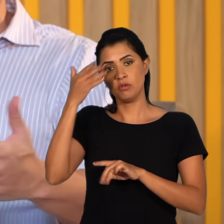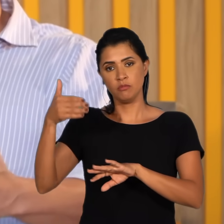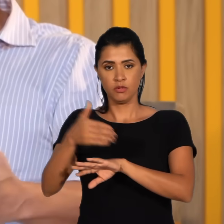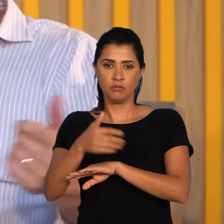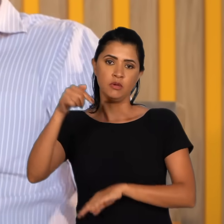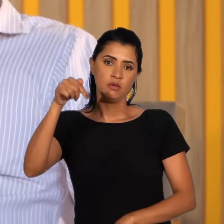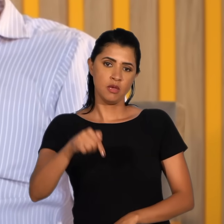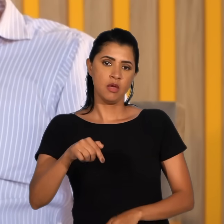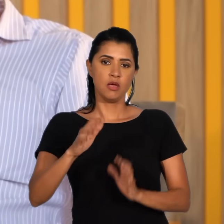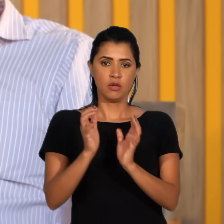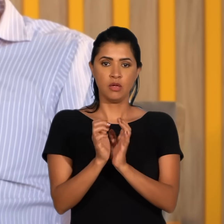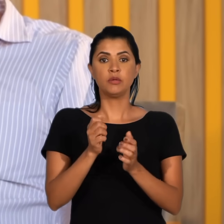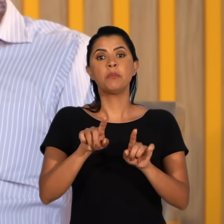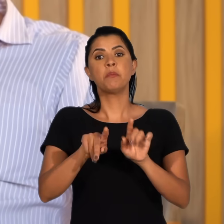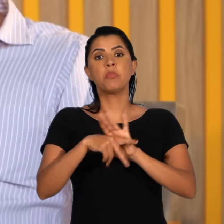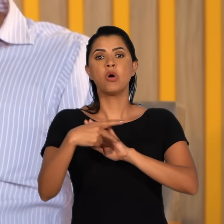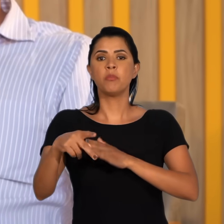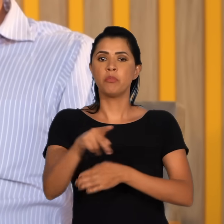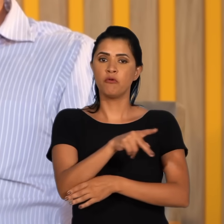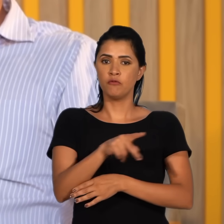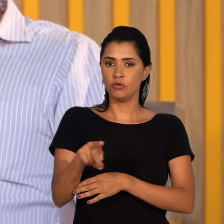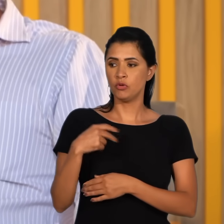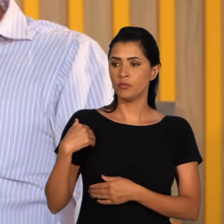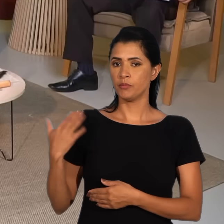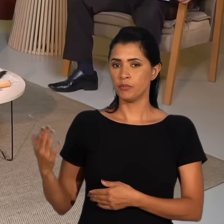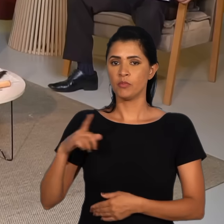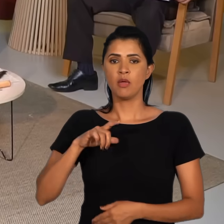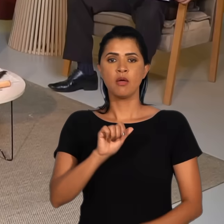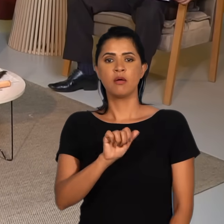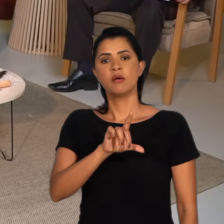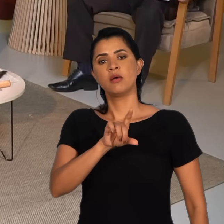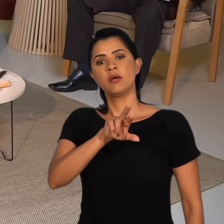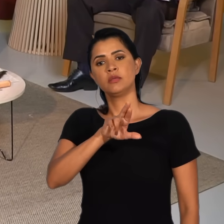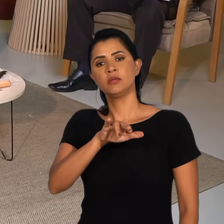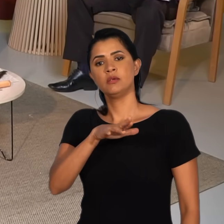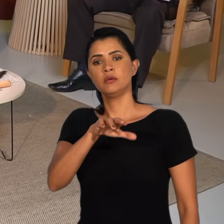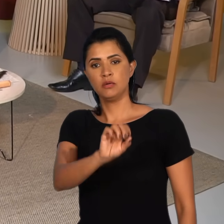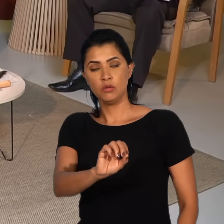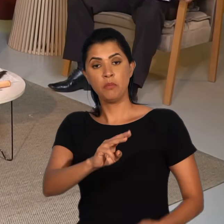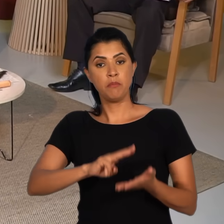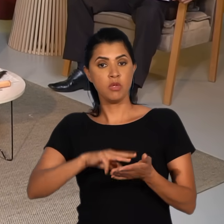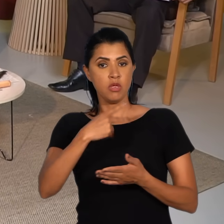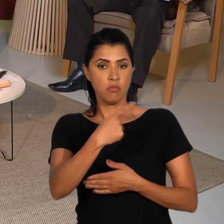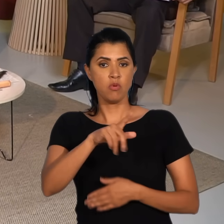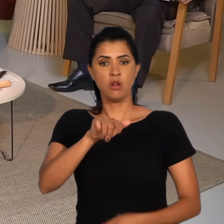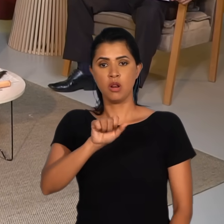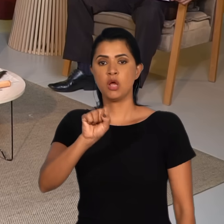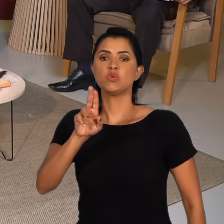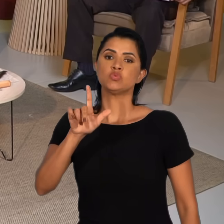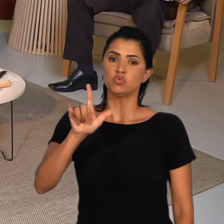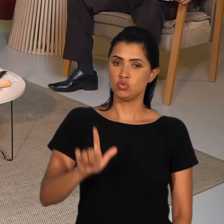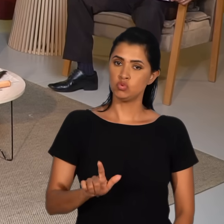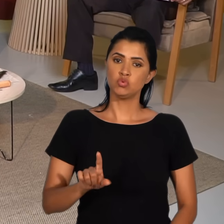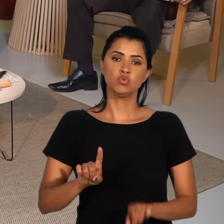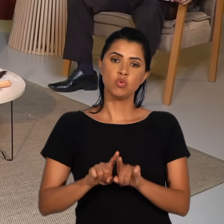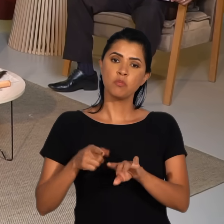participantes aqui da nossa classe dos professores aqui ao meu lado nós temos o Adriano que é membro aqui da Igreja Adventista do Lago Sul e